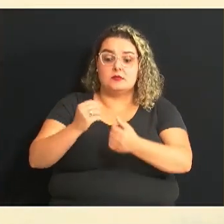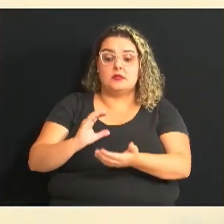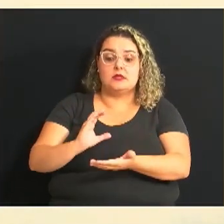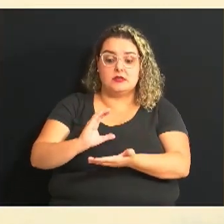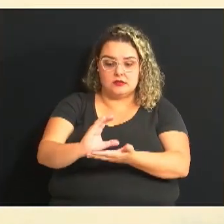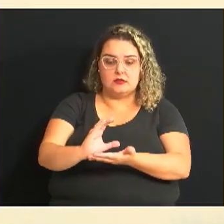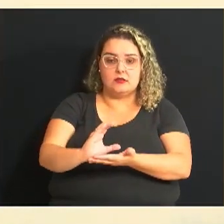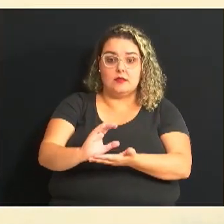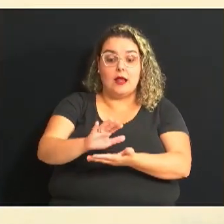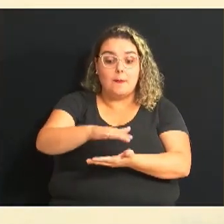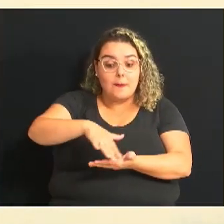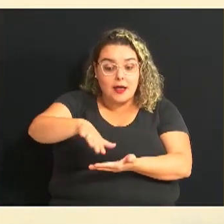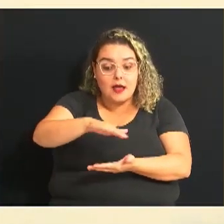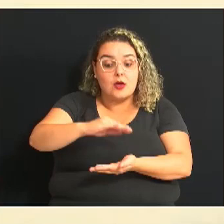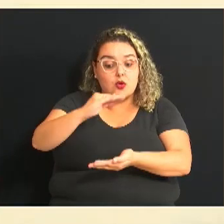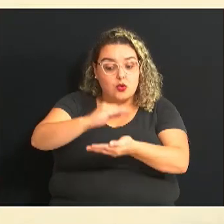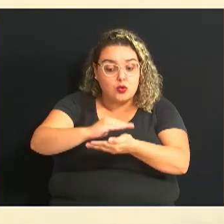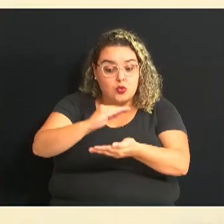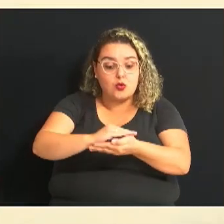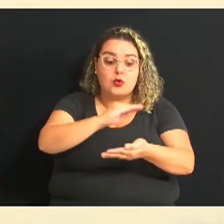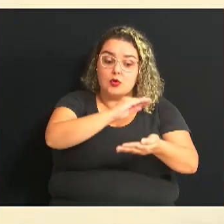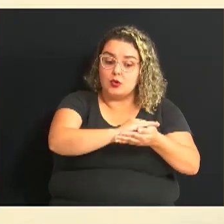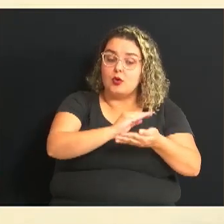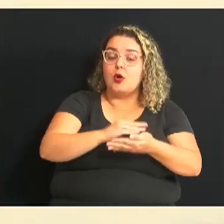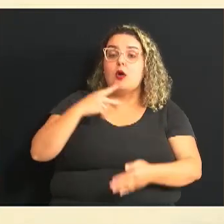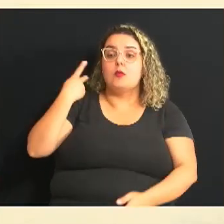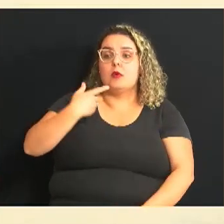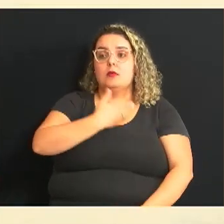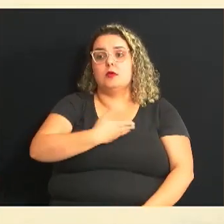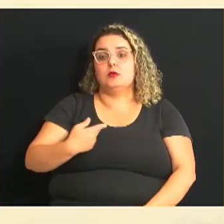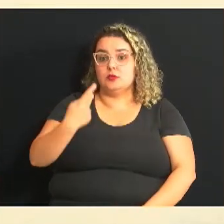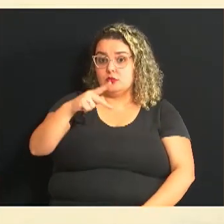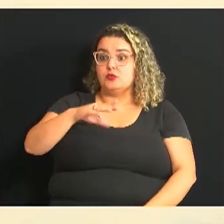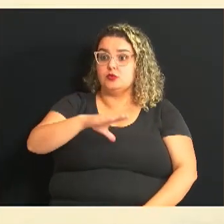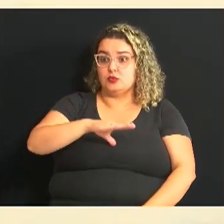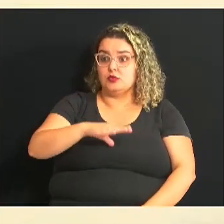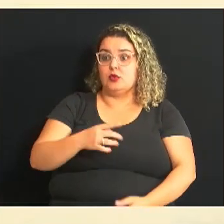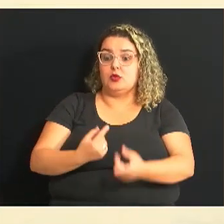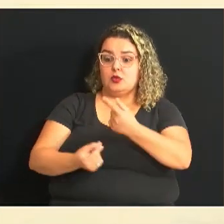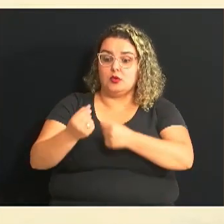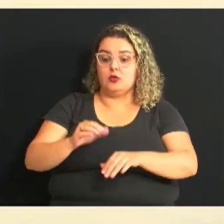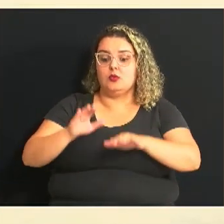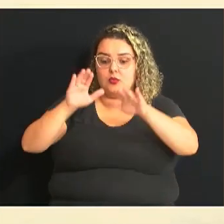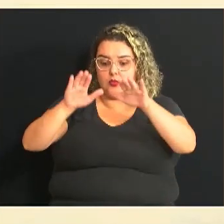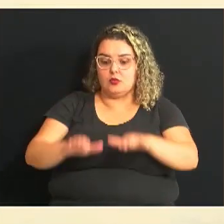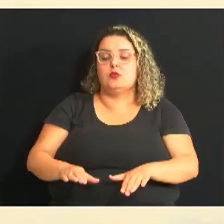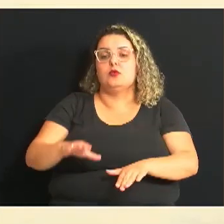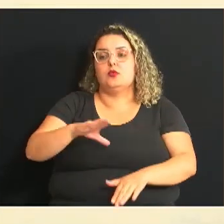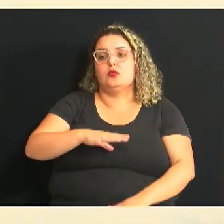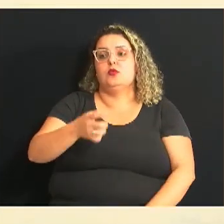ser direcionado para aquelas políticas públicas do seu município, né? O recurso vai ficar aqui no município